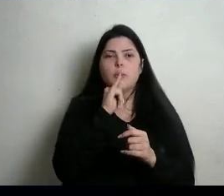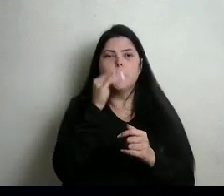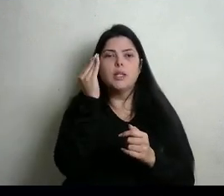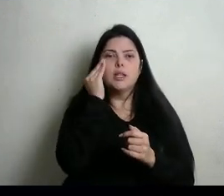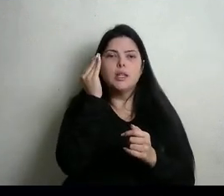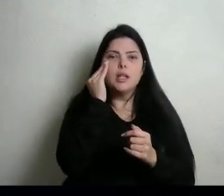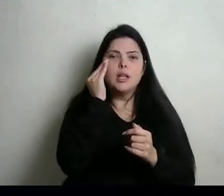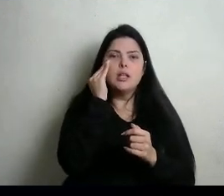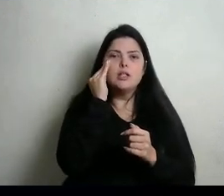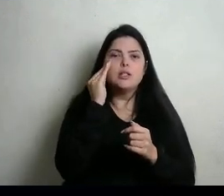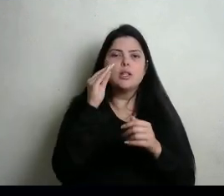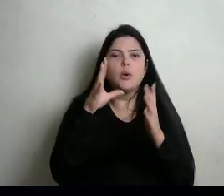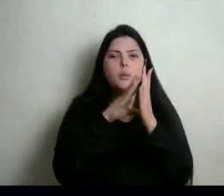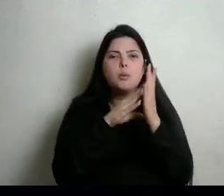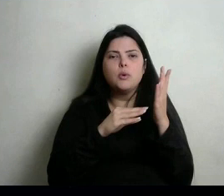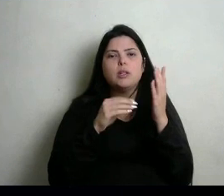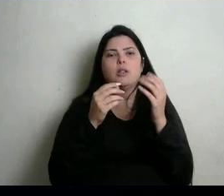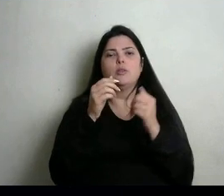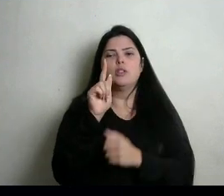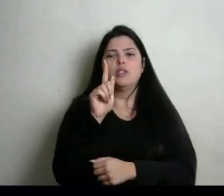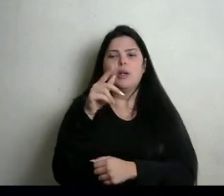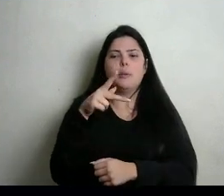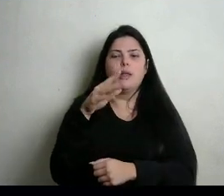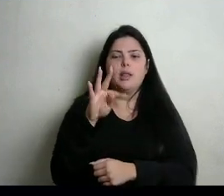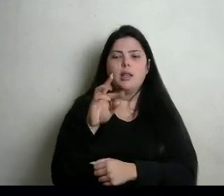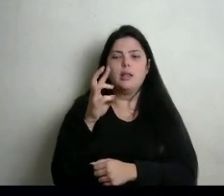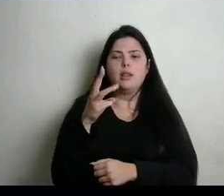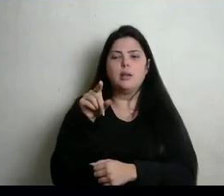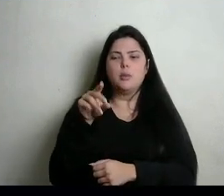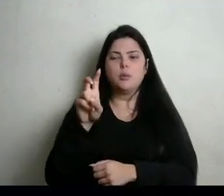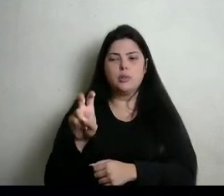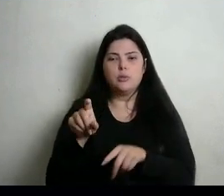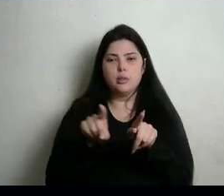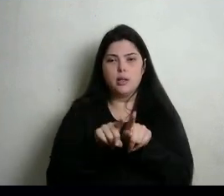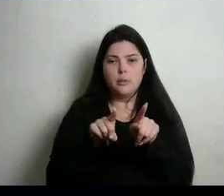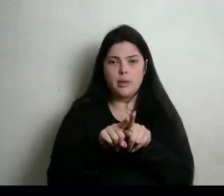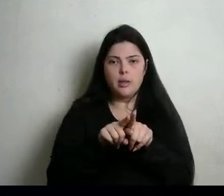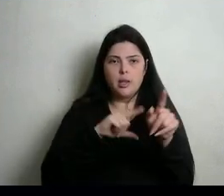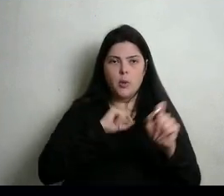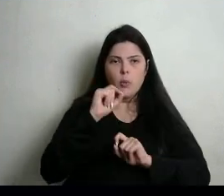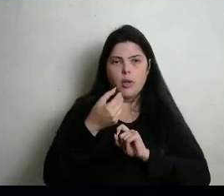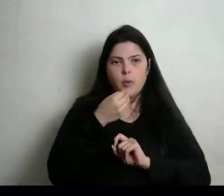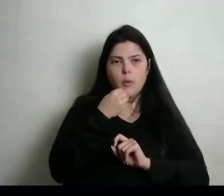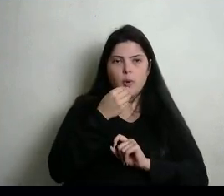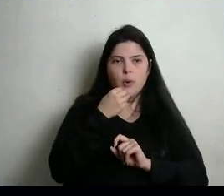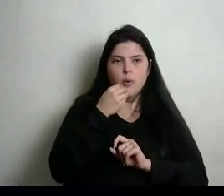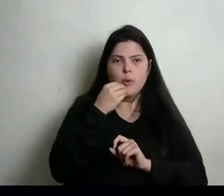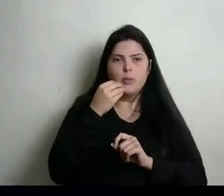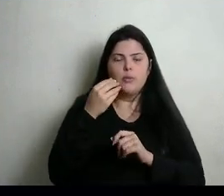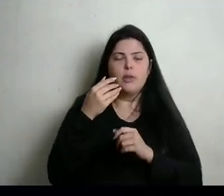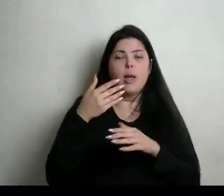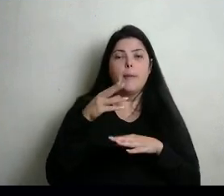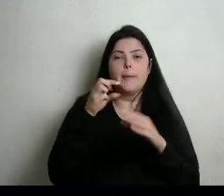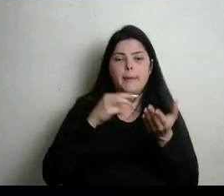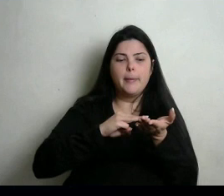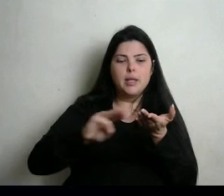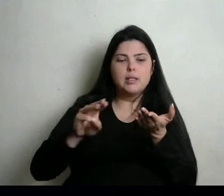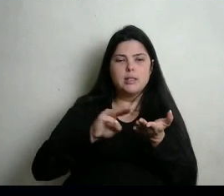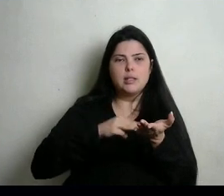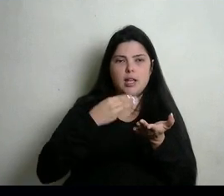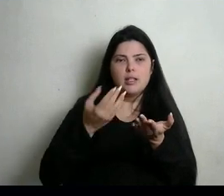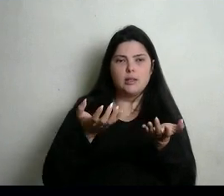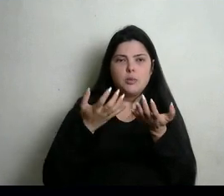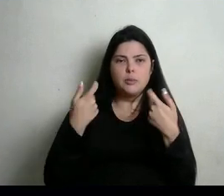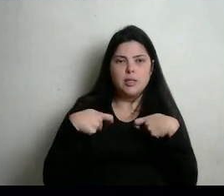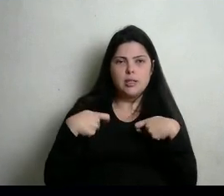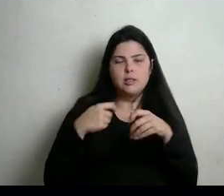modelos do GPT 3.5. Além disso, tu tem, obviamente, o prompt, que é a mensagem que tu quer enviar.